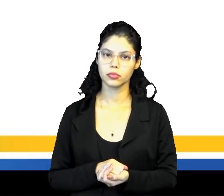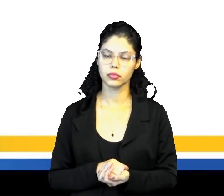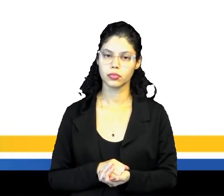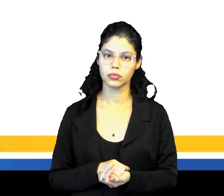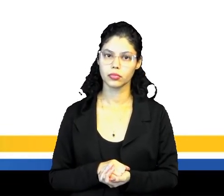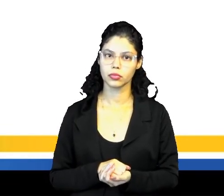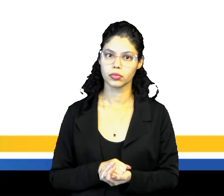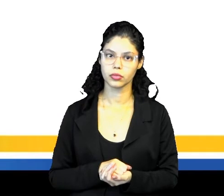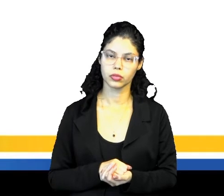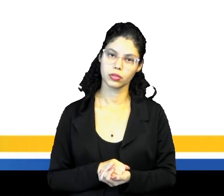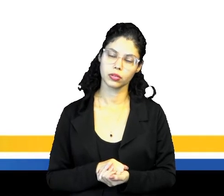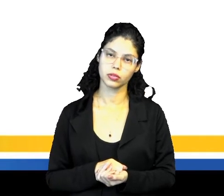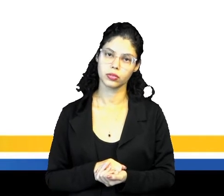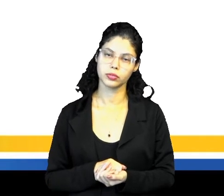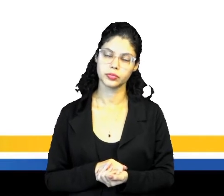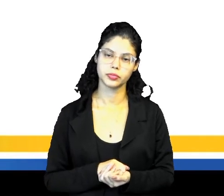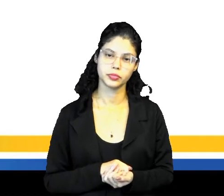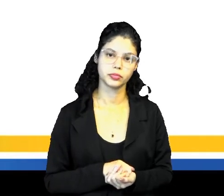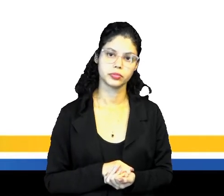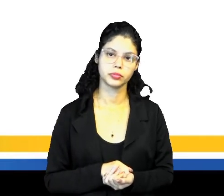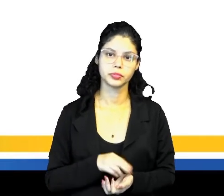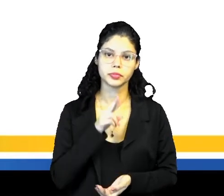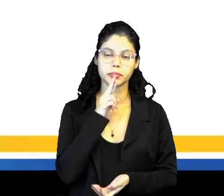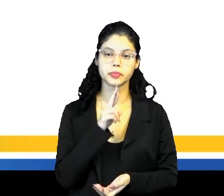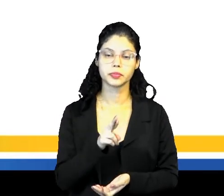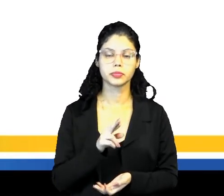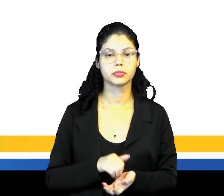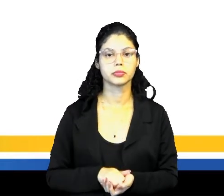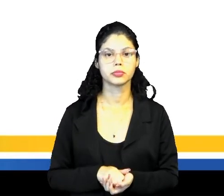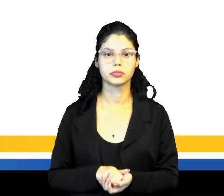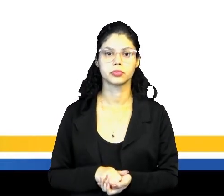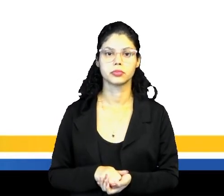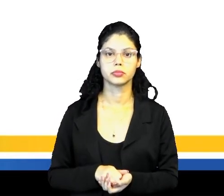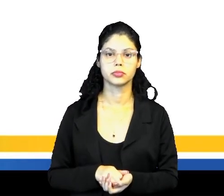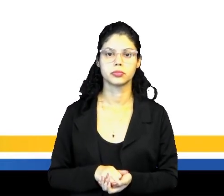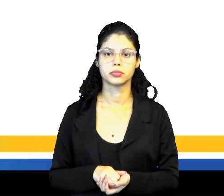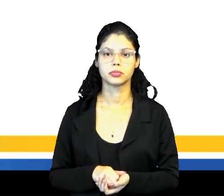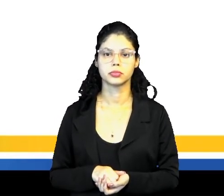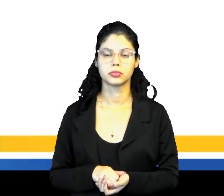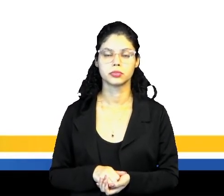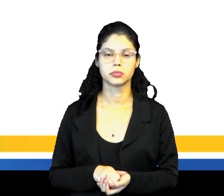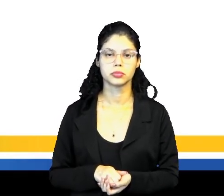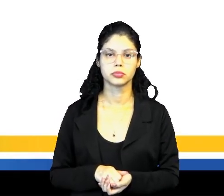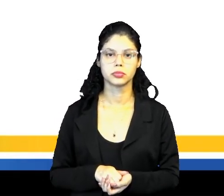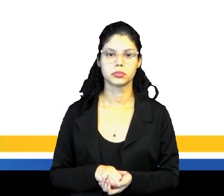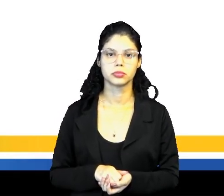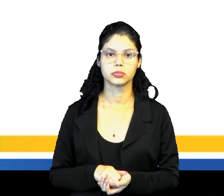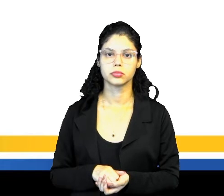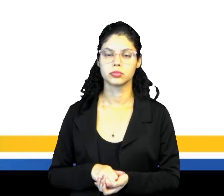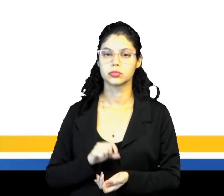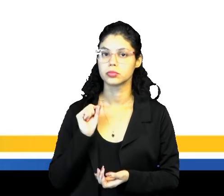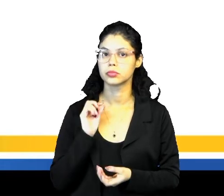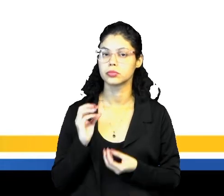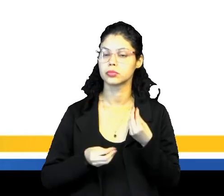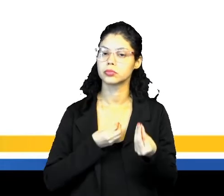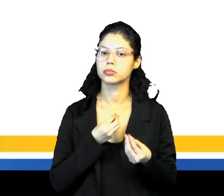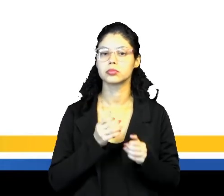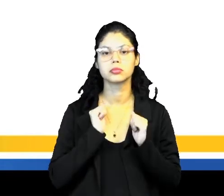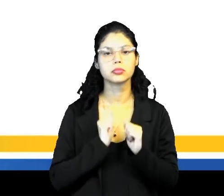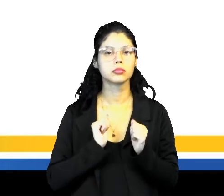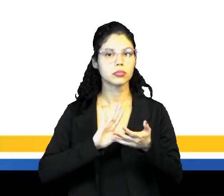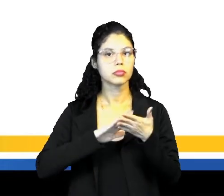and fried food. Né? E ela responde, what's the second best? E aí, gente, como é que nós